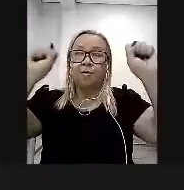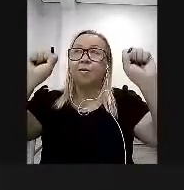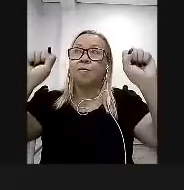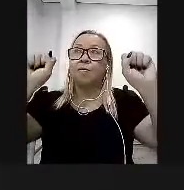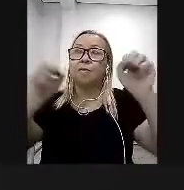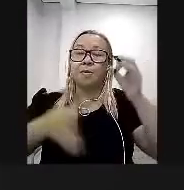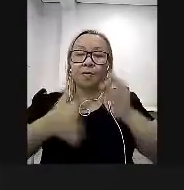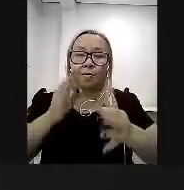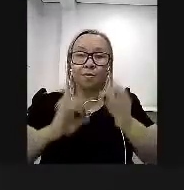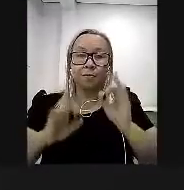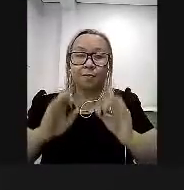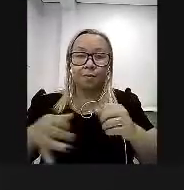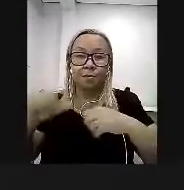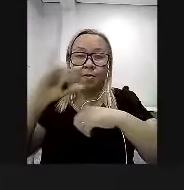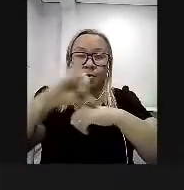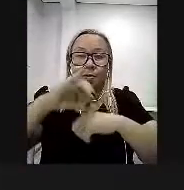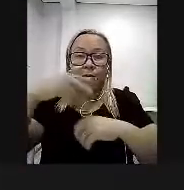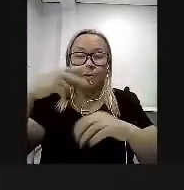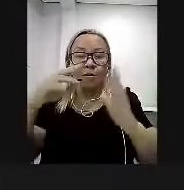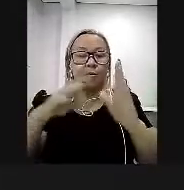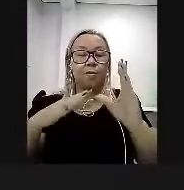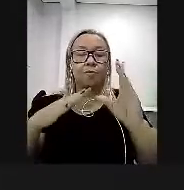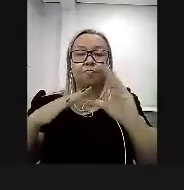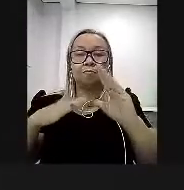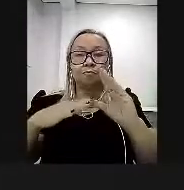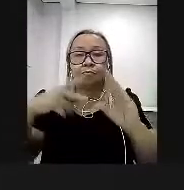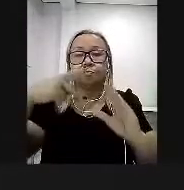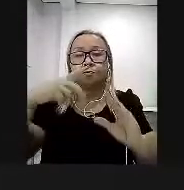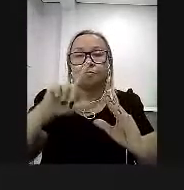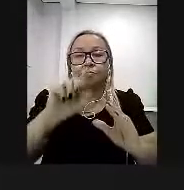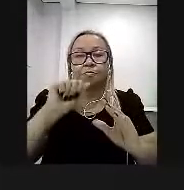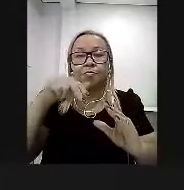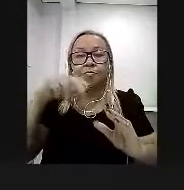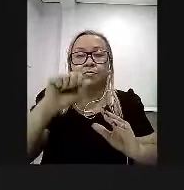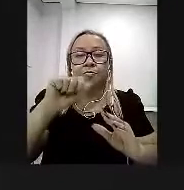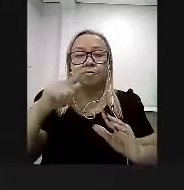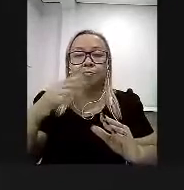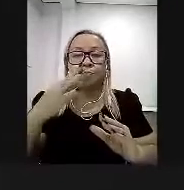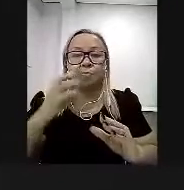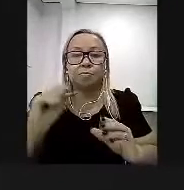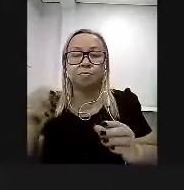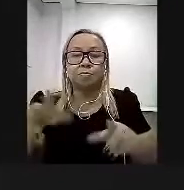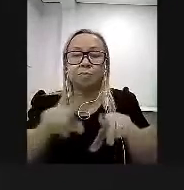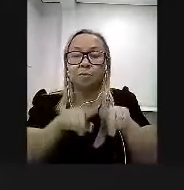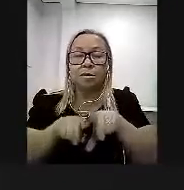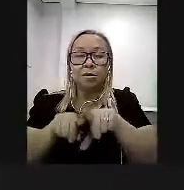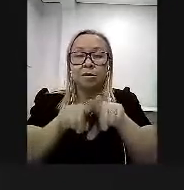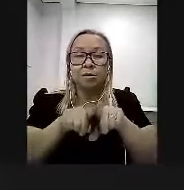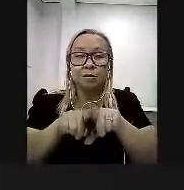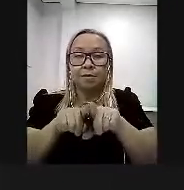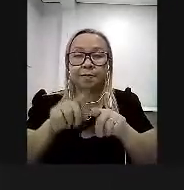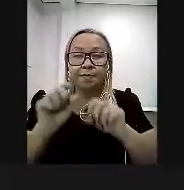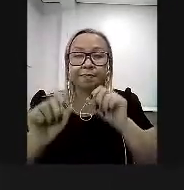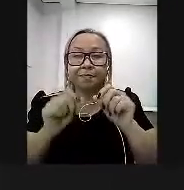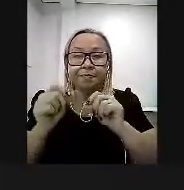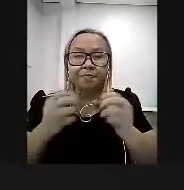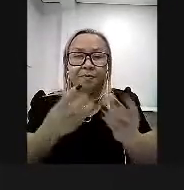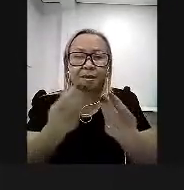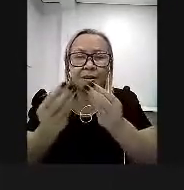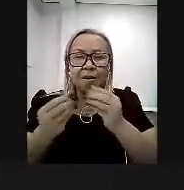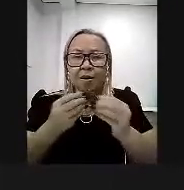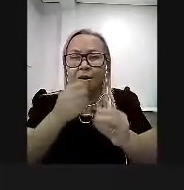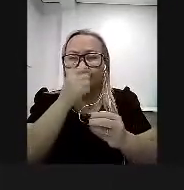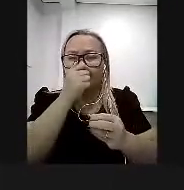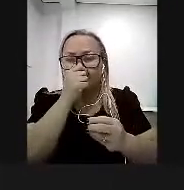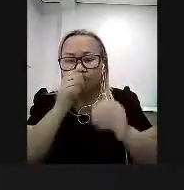que, né, que evidentemente estão também na mesma situação, quer dizer, estão recheados de